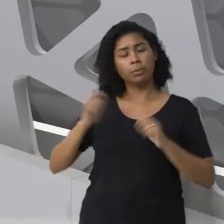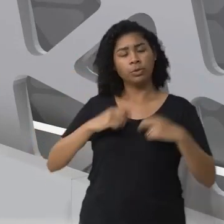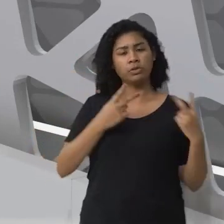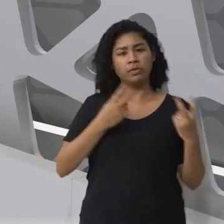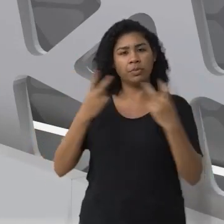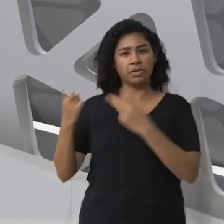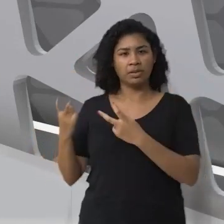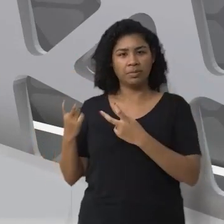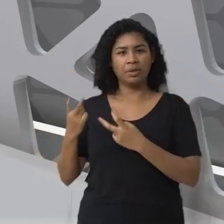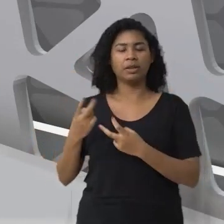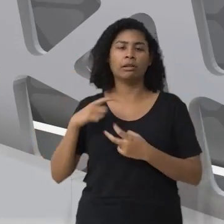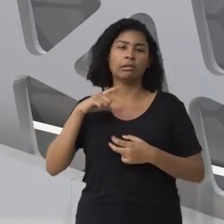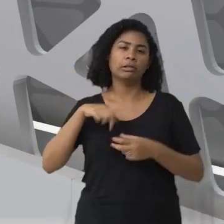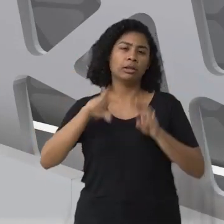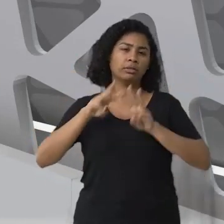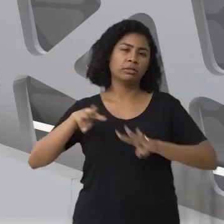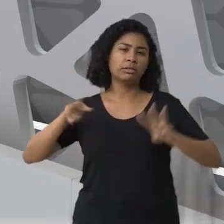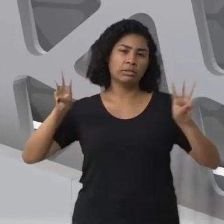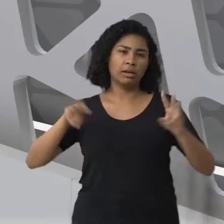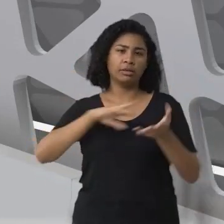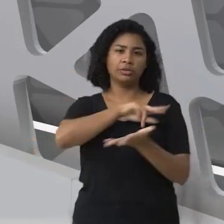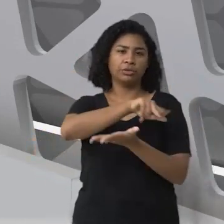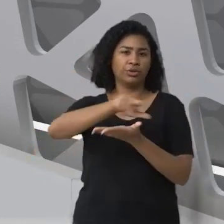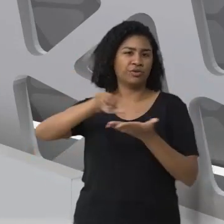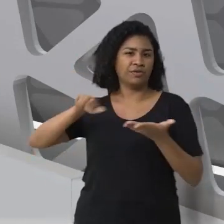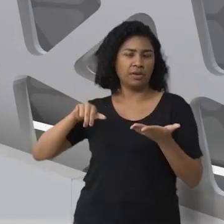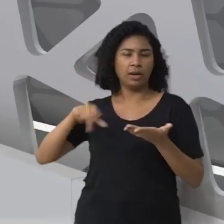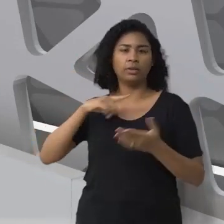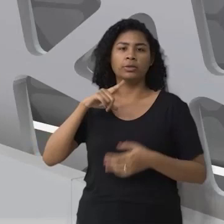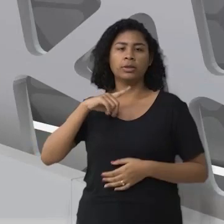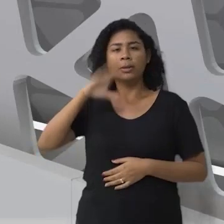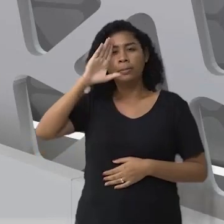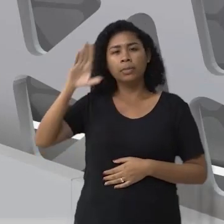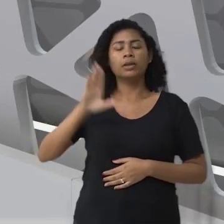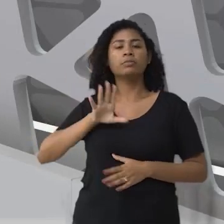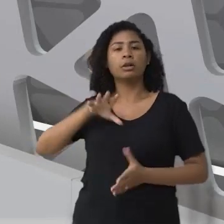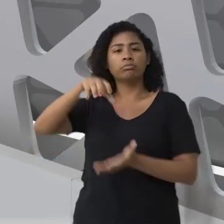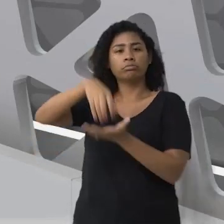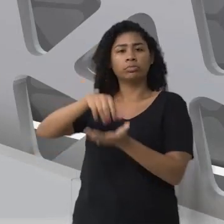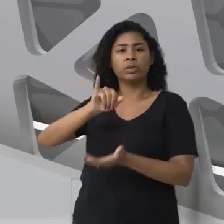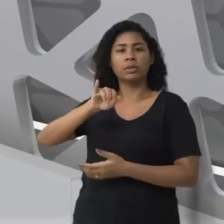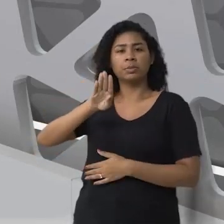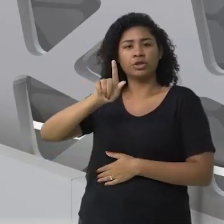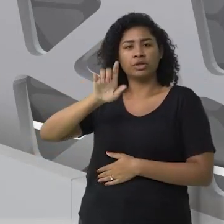também aí nos sites, né, principalmente do IBGE, tá